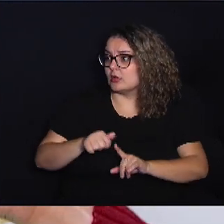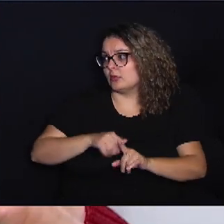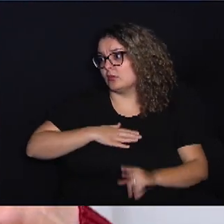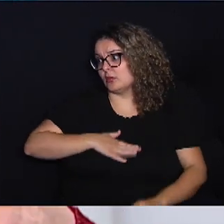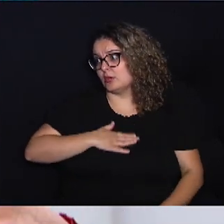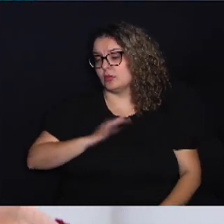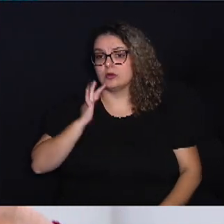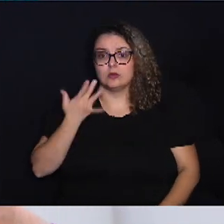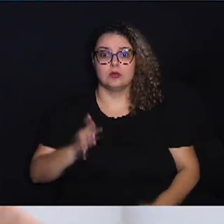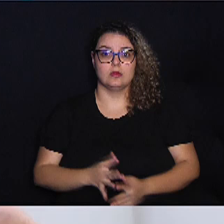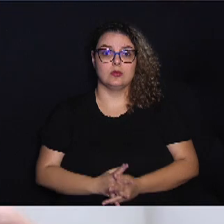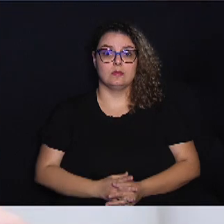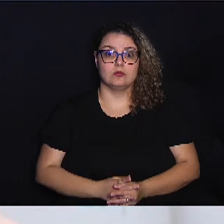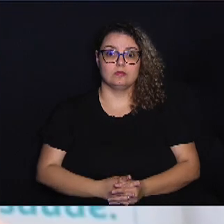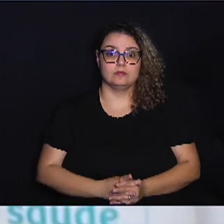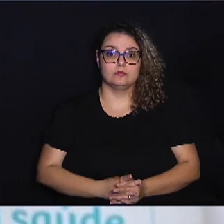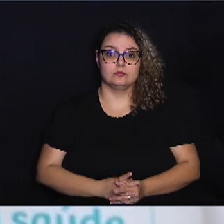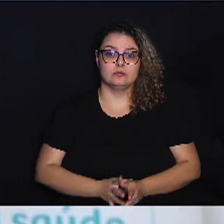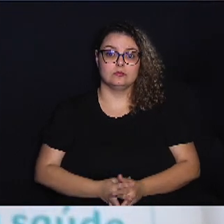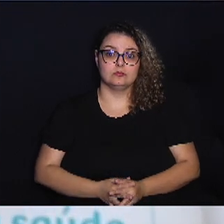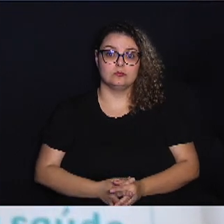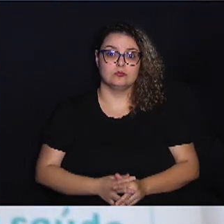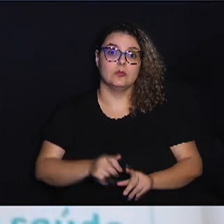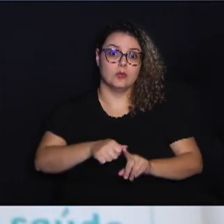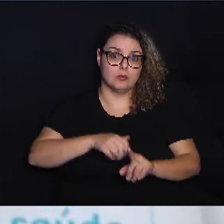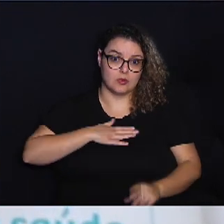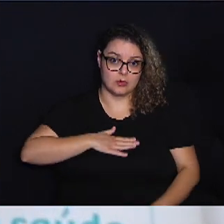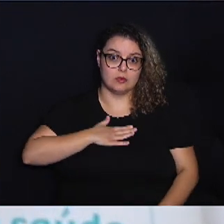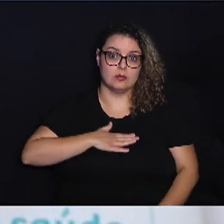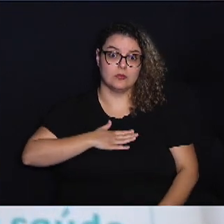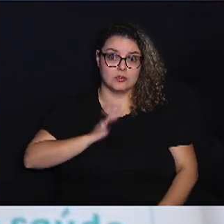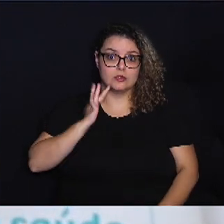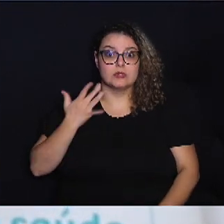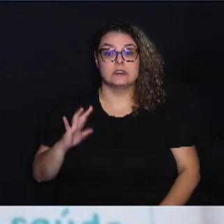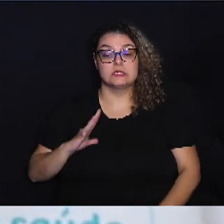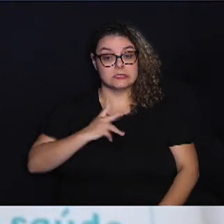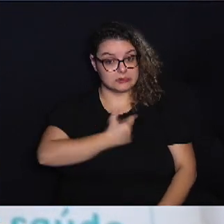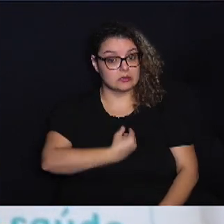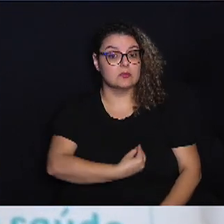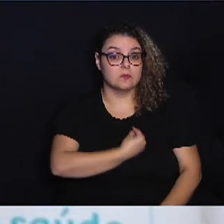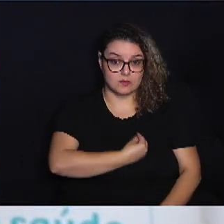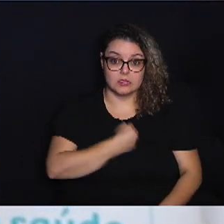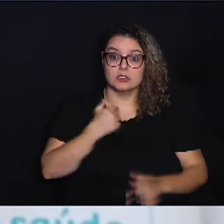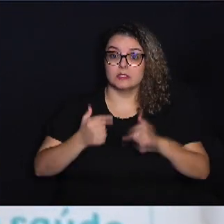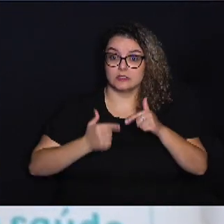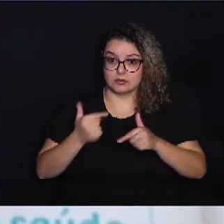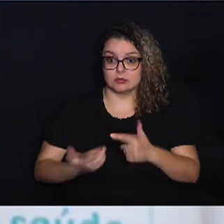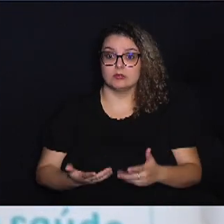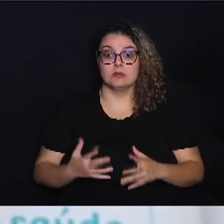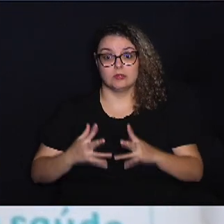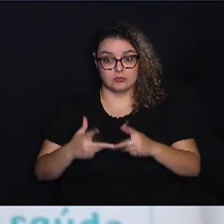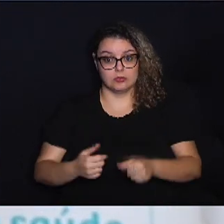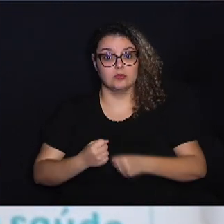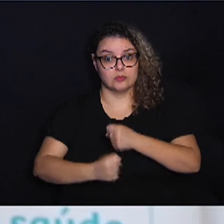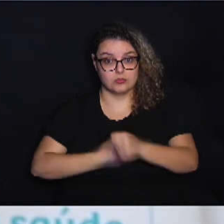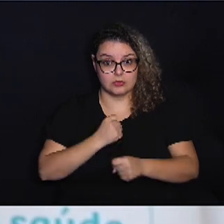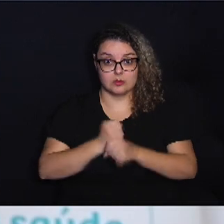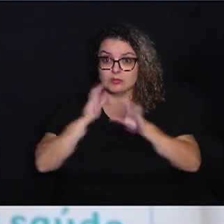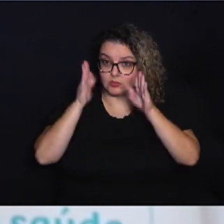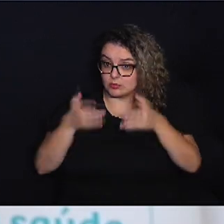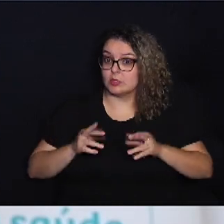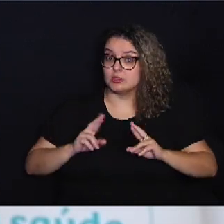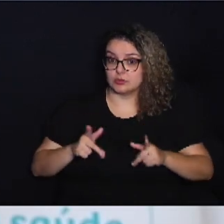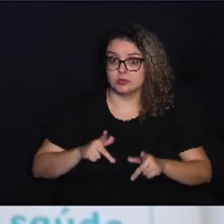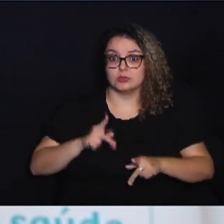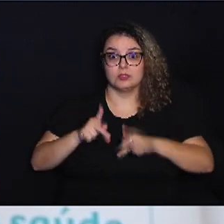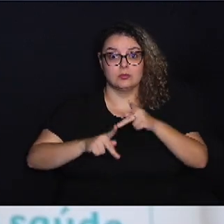Dourado. O Agosto Dourado salva vidas. A gente trabalhar o enfoque todo ano, um enfoque diferente, trazendo